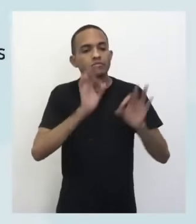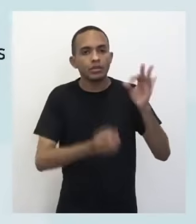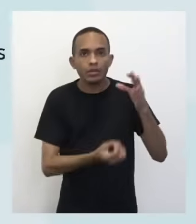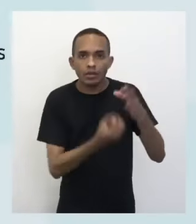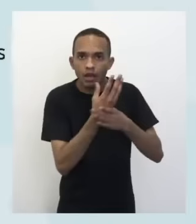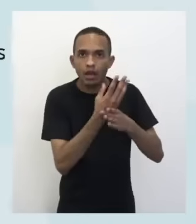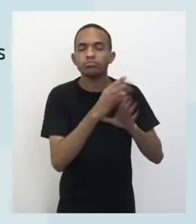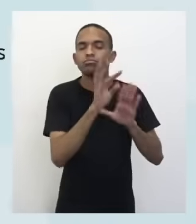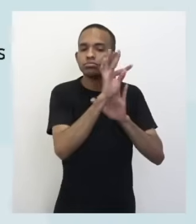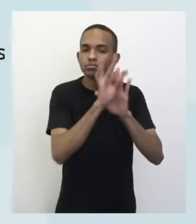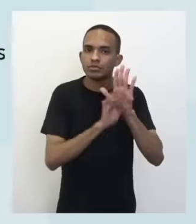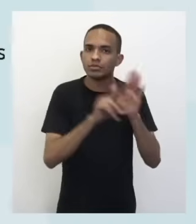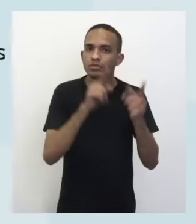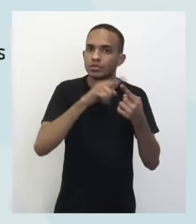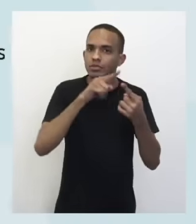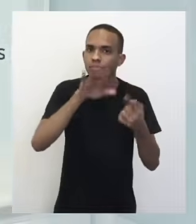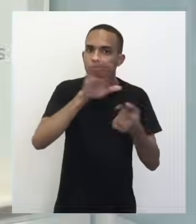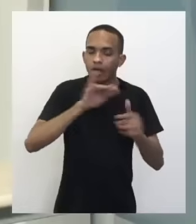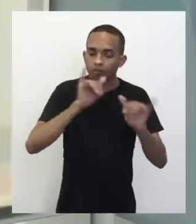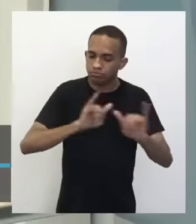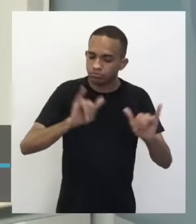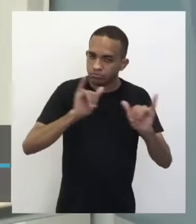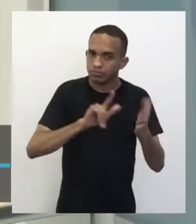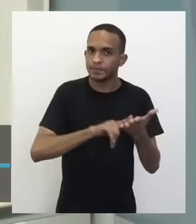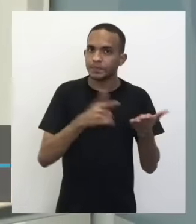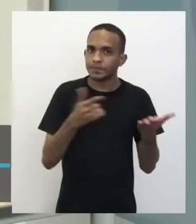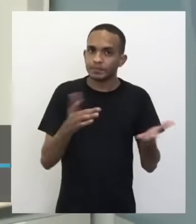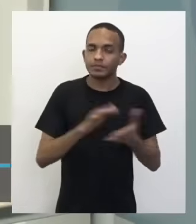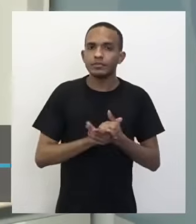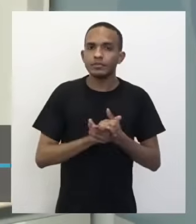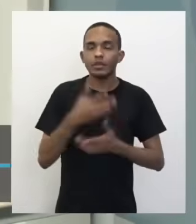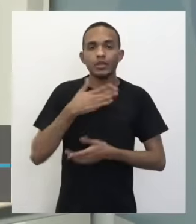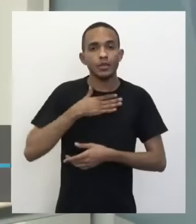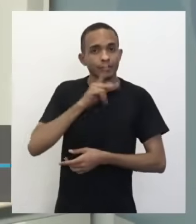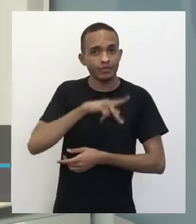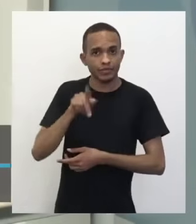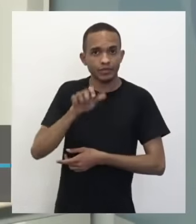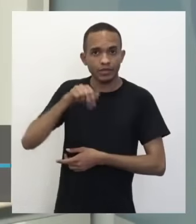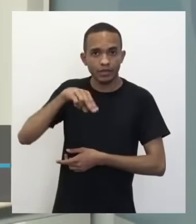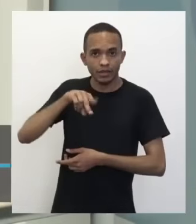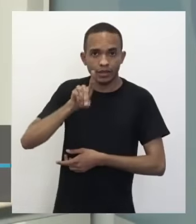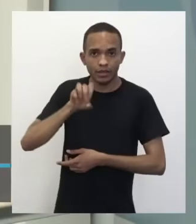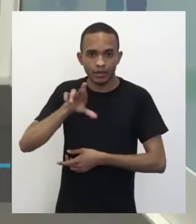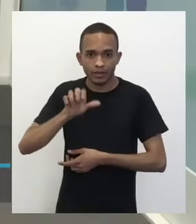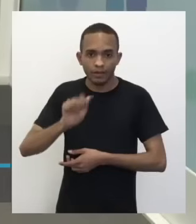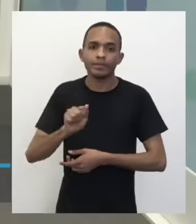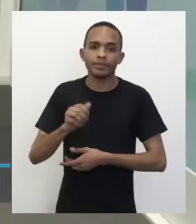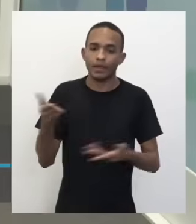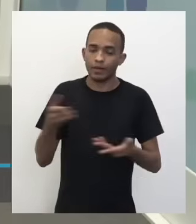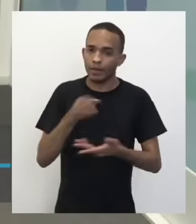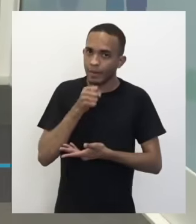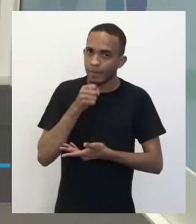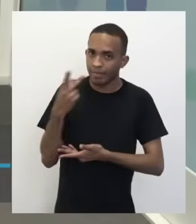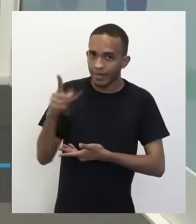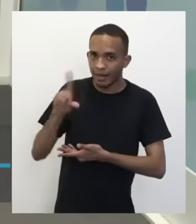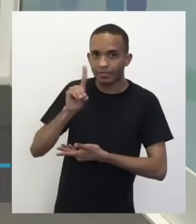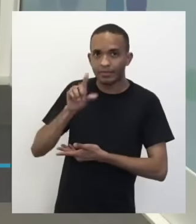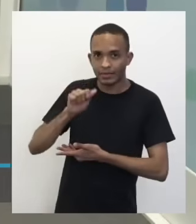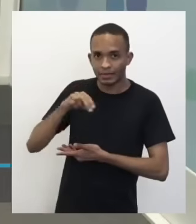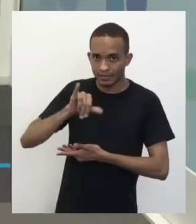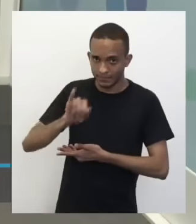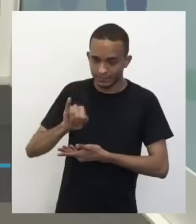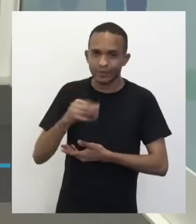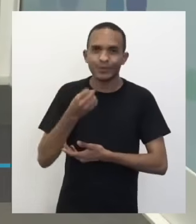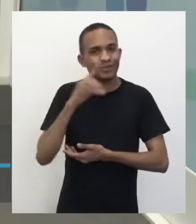gêneros textuais do campo jornalístico. Eu sou a professora Andréia e vou mediar a aula da professora Dani. Bom dia, Dani. Bom